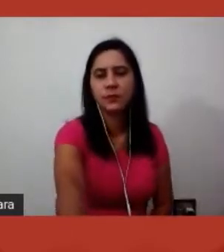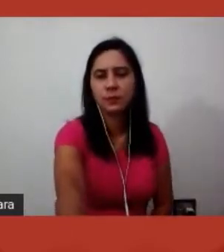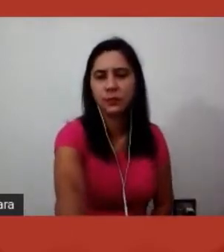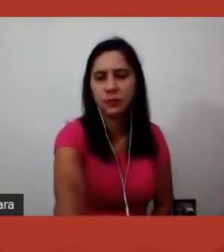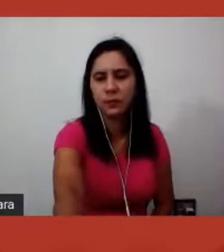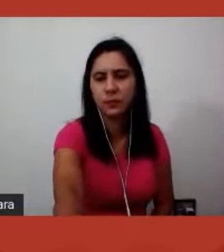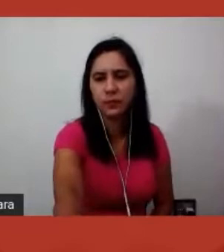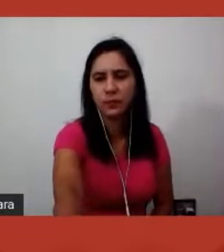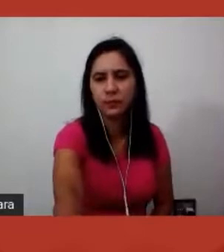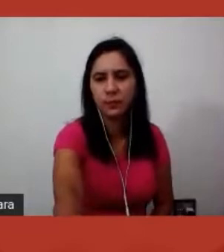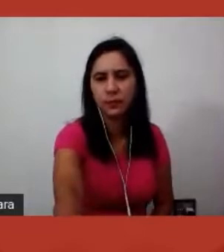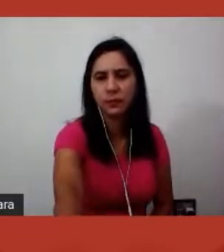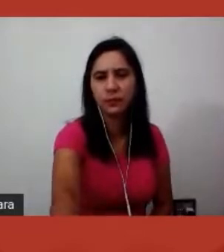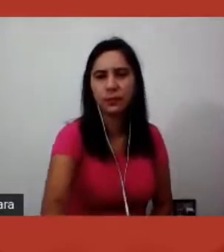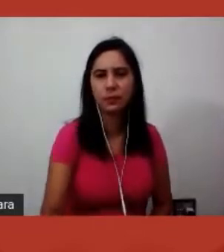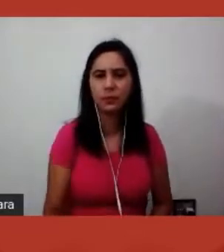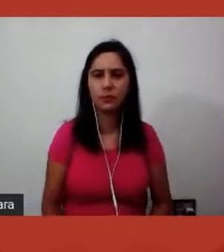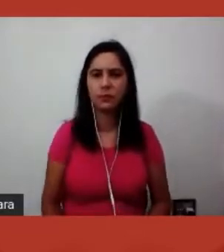Do Meet aqui.